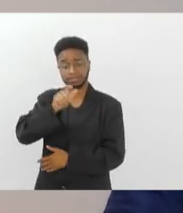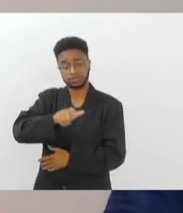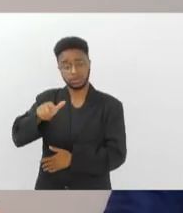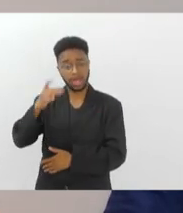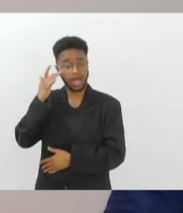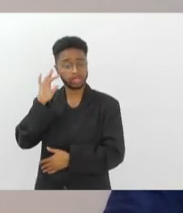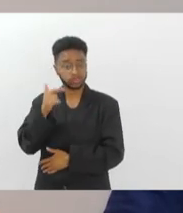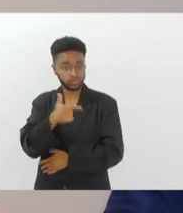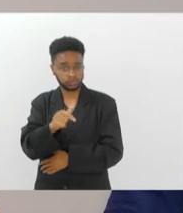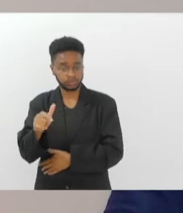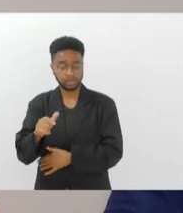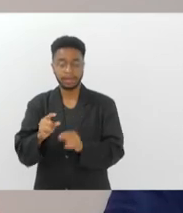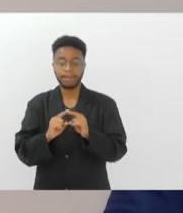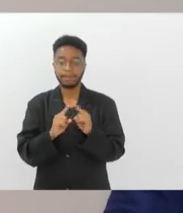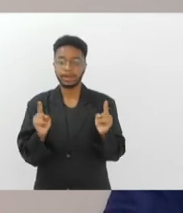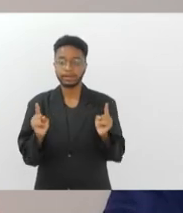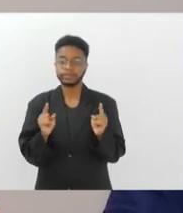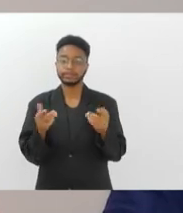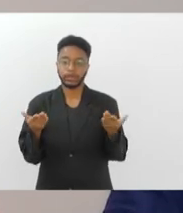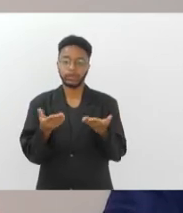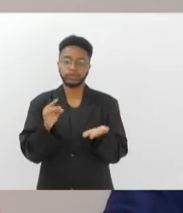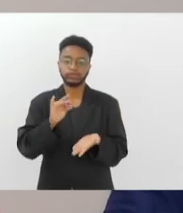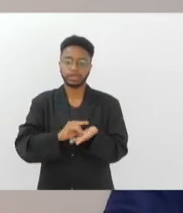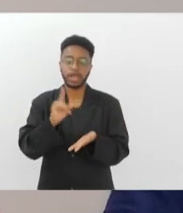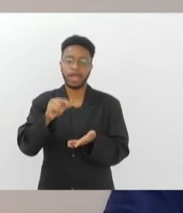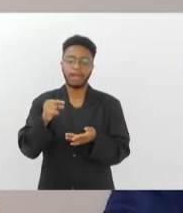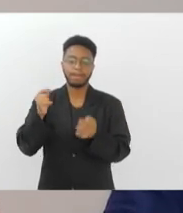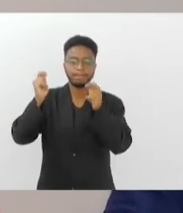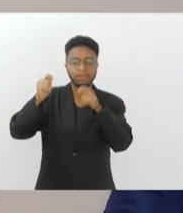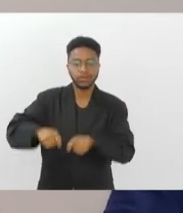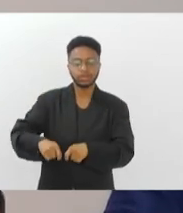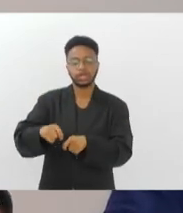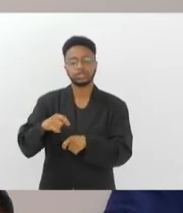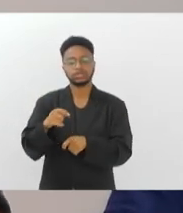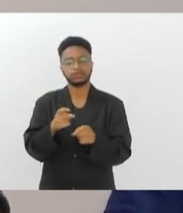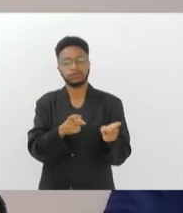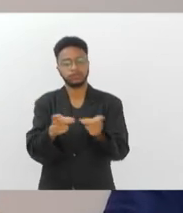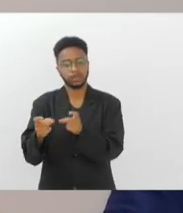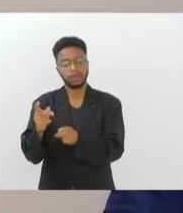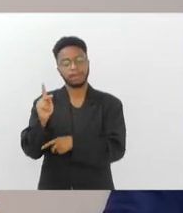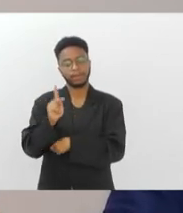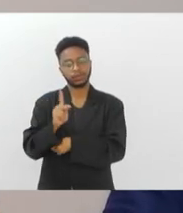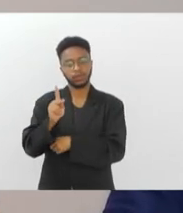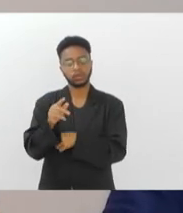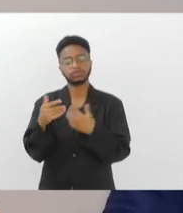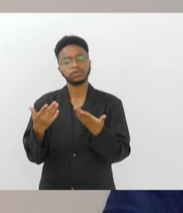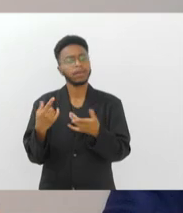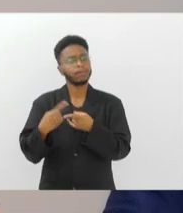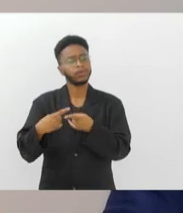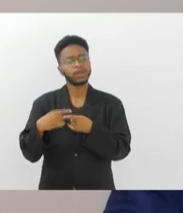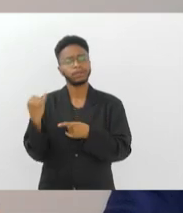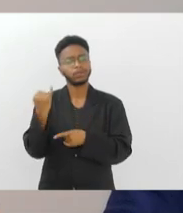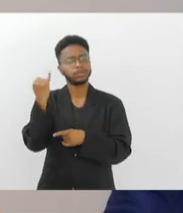fato, assim, já consagrado uma potência de petróleo. E por que a importância disso em relação à